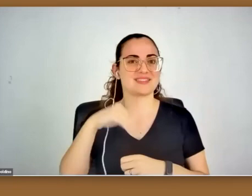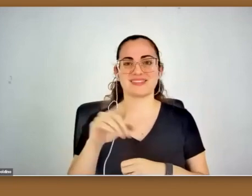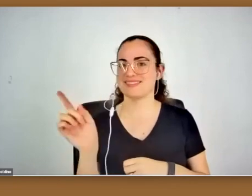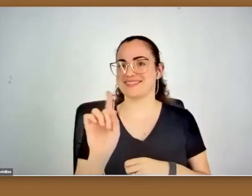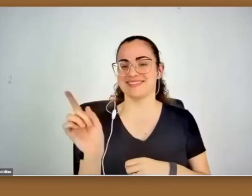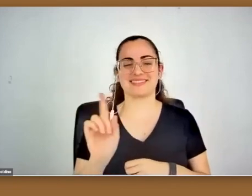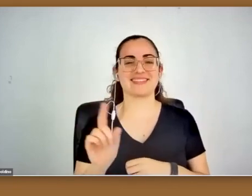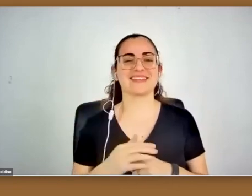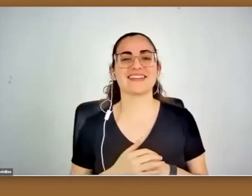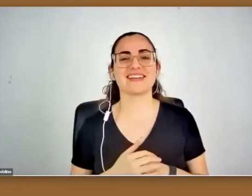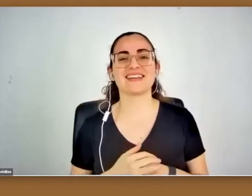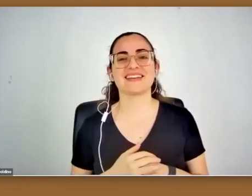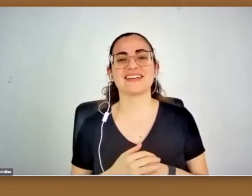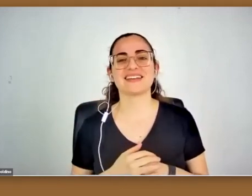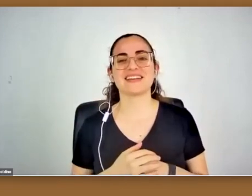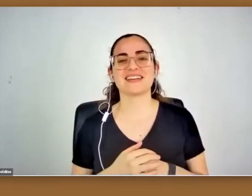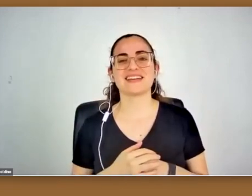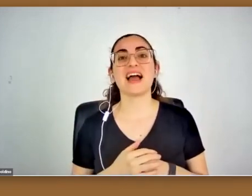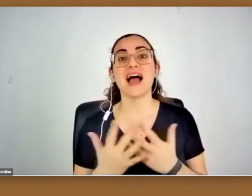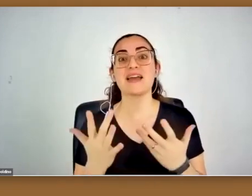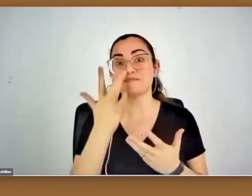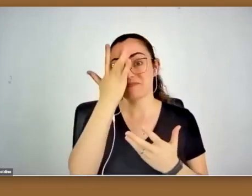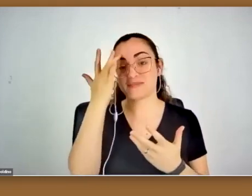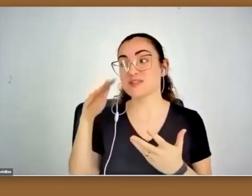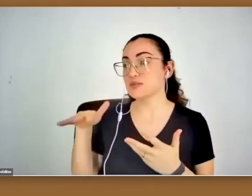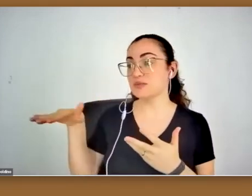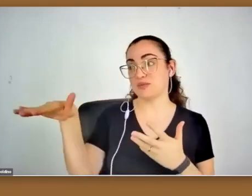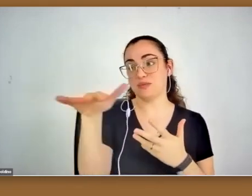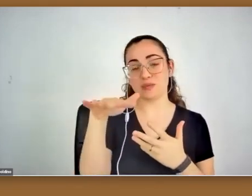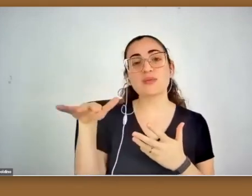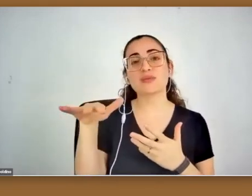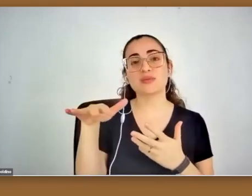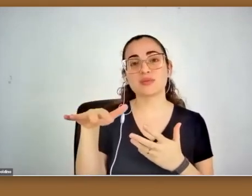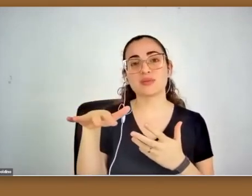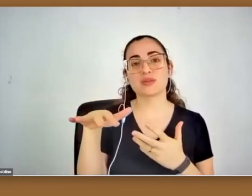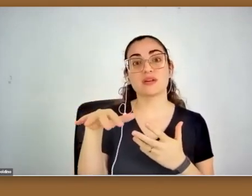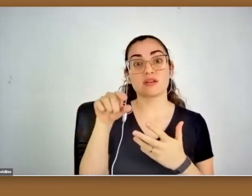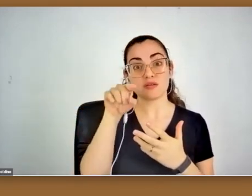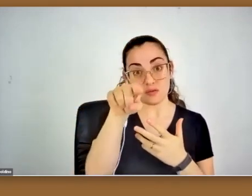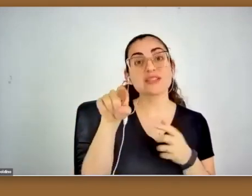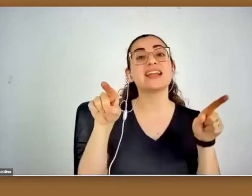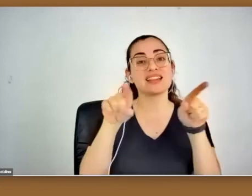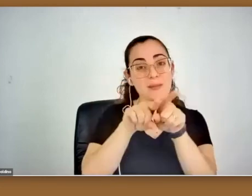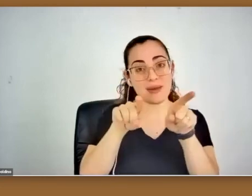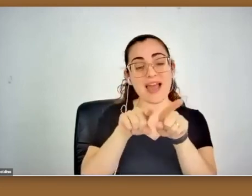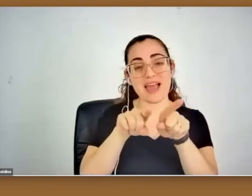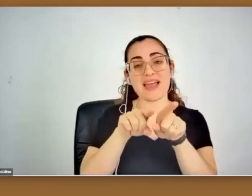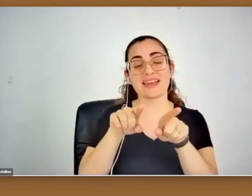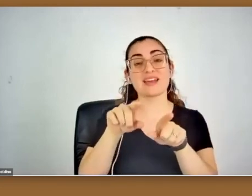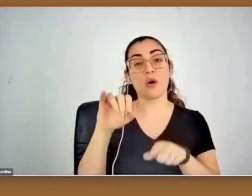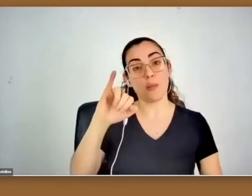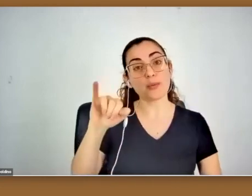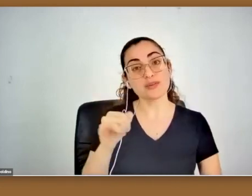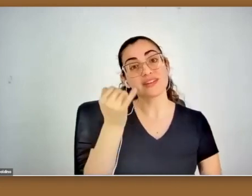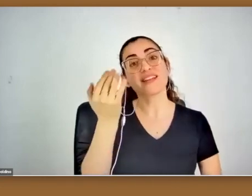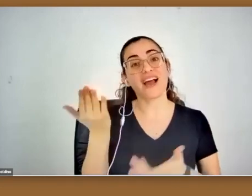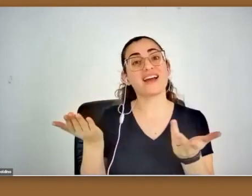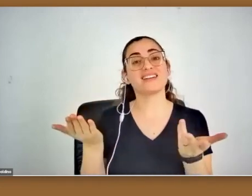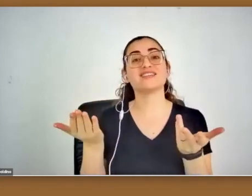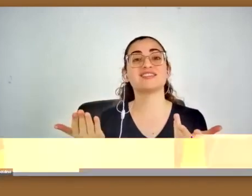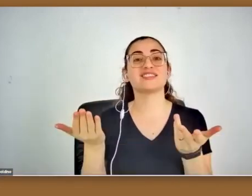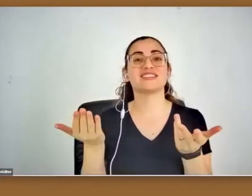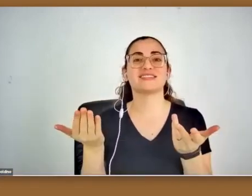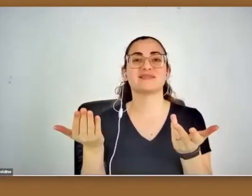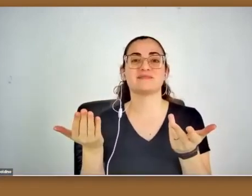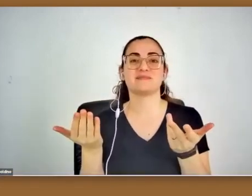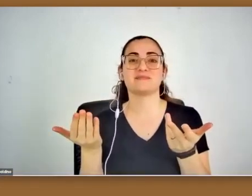tanto a gente quanto as pessoas ao nosso redor elas tenham mais acesso a oportunidades. Tá? Que essa, por exemplo, é uma oportunidade que vocês estão tendo.